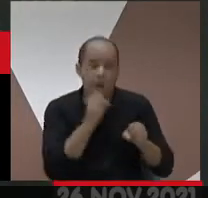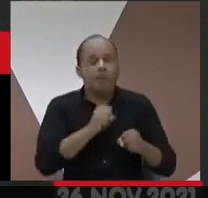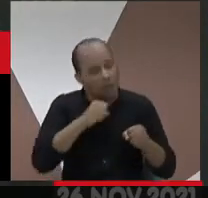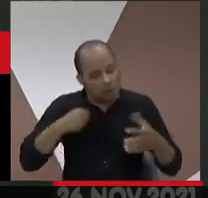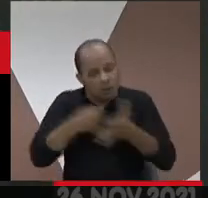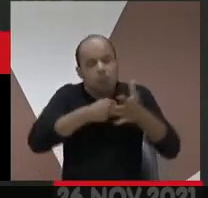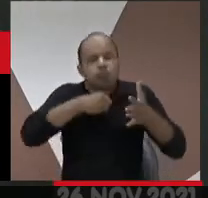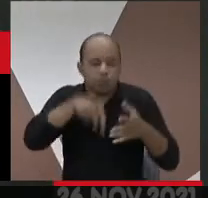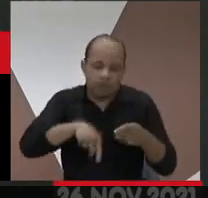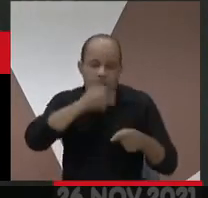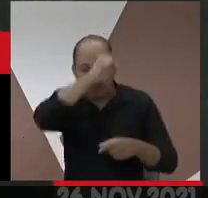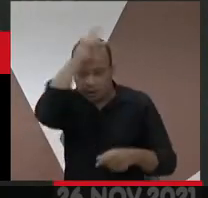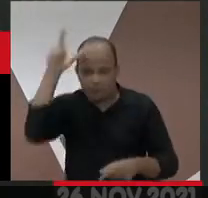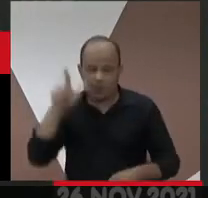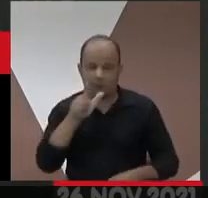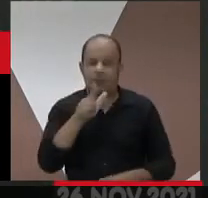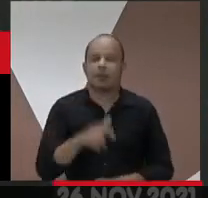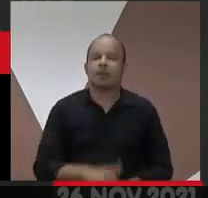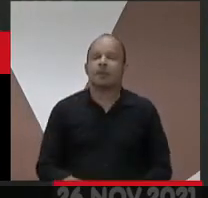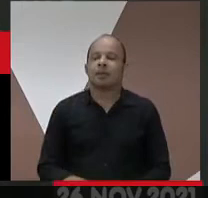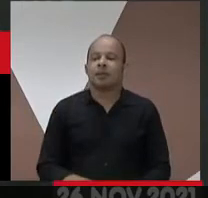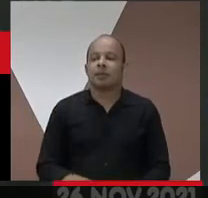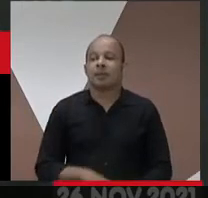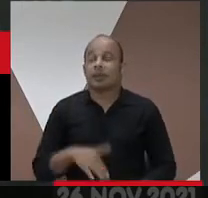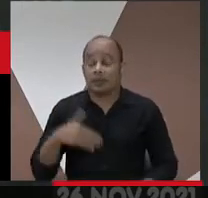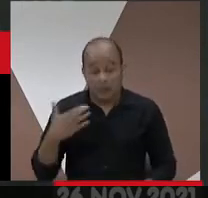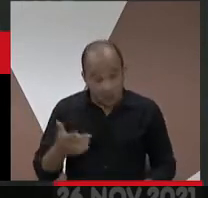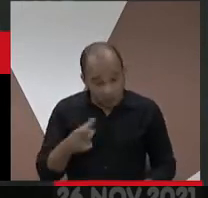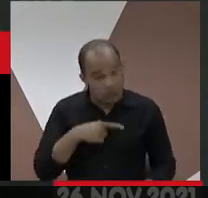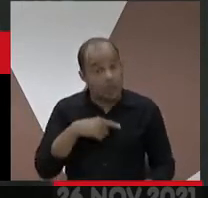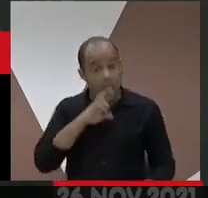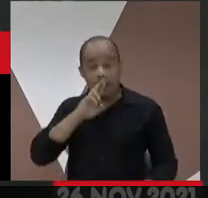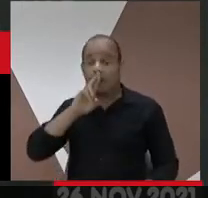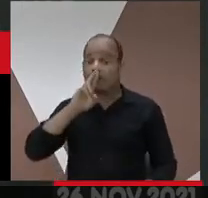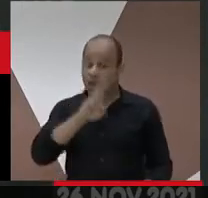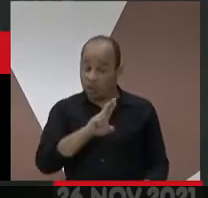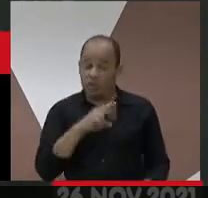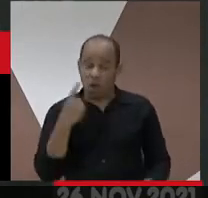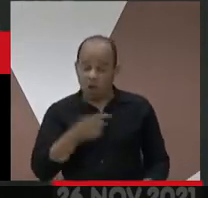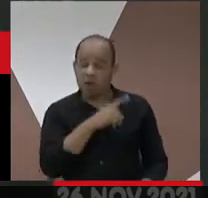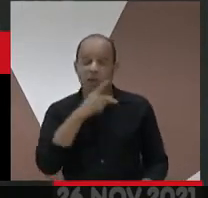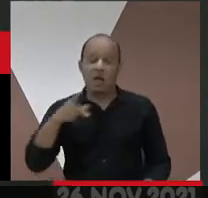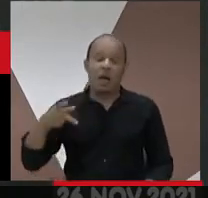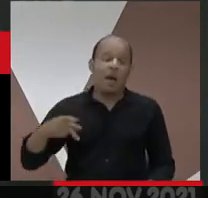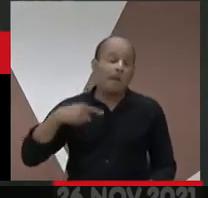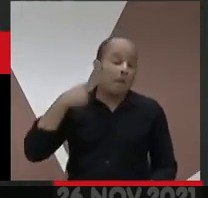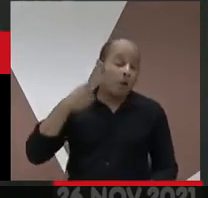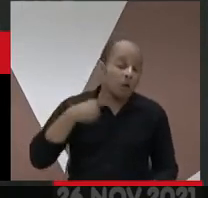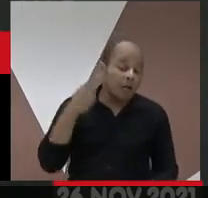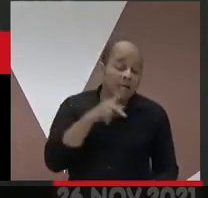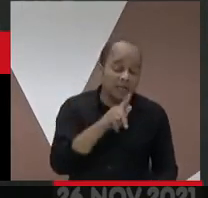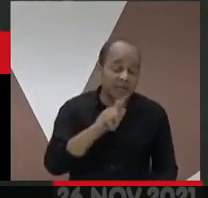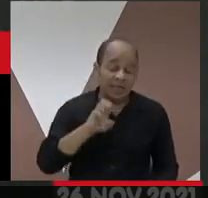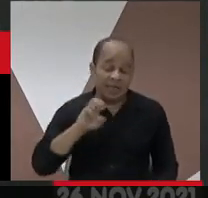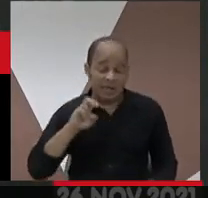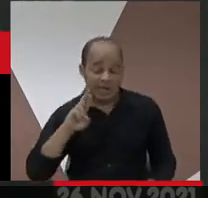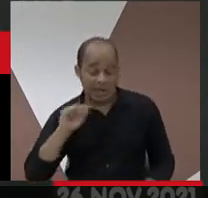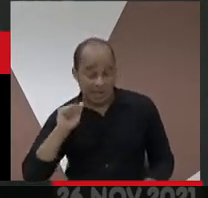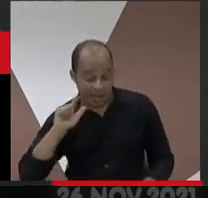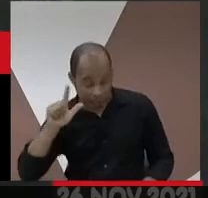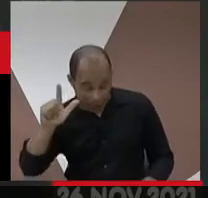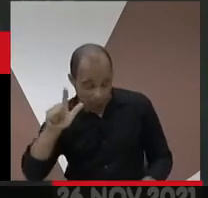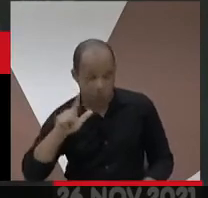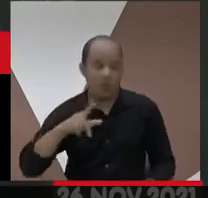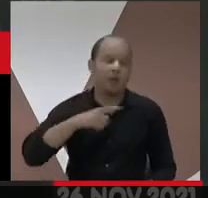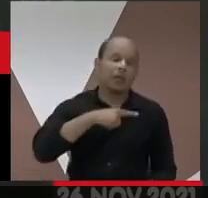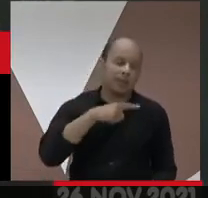É preciso lembrar que, em resposta, a Procuradoria-Geral do município, no dia 23 de março de 2021, e uma